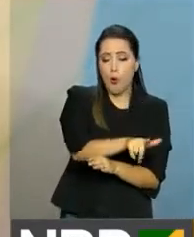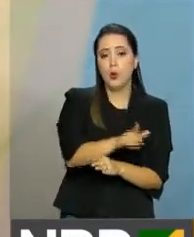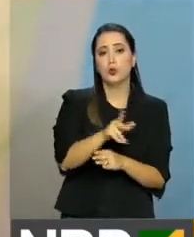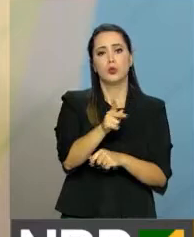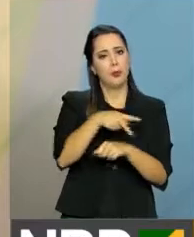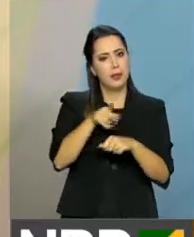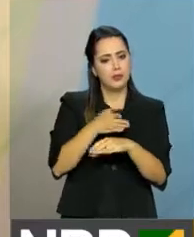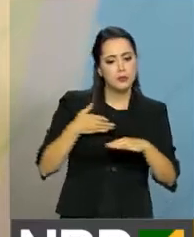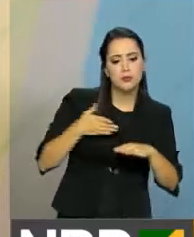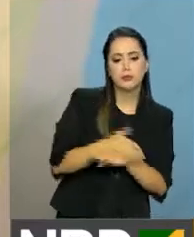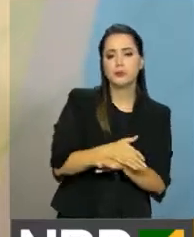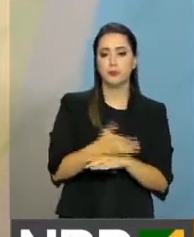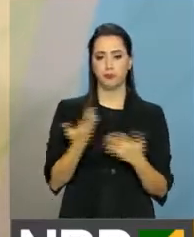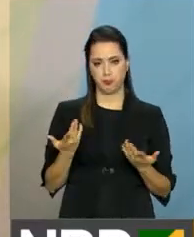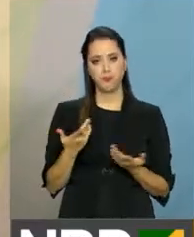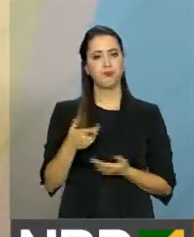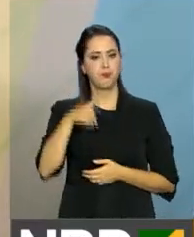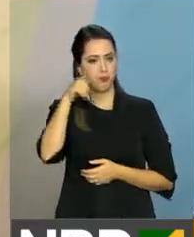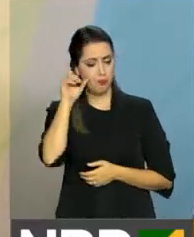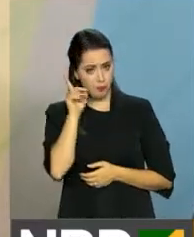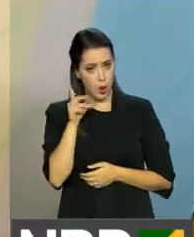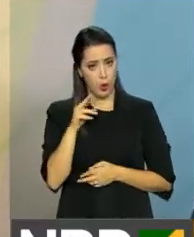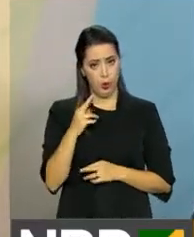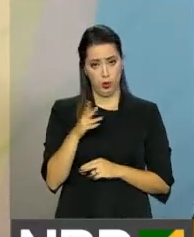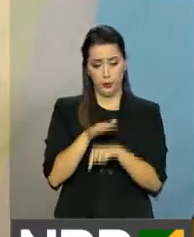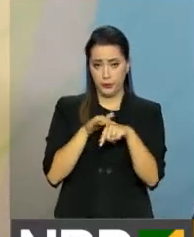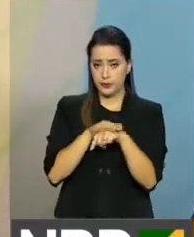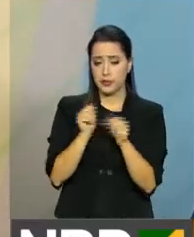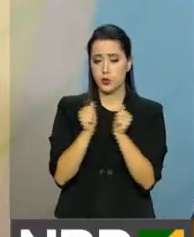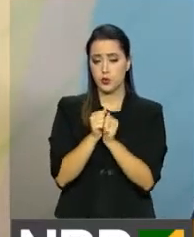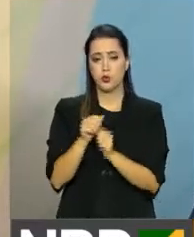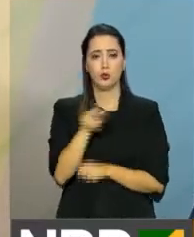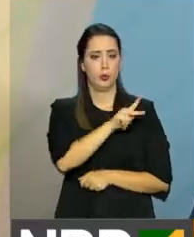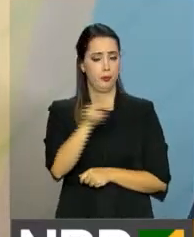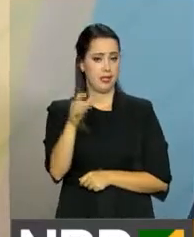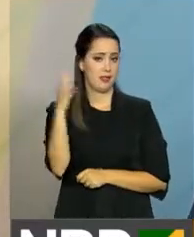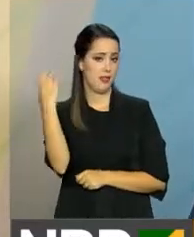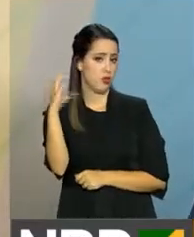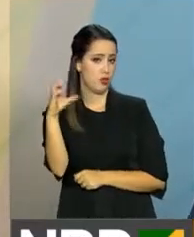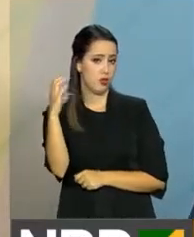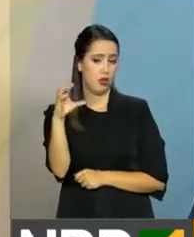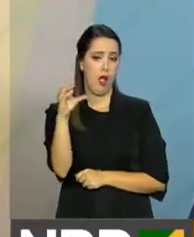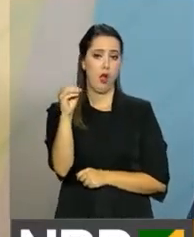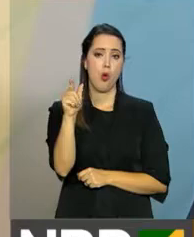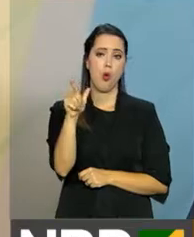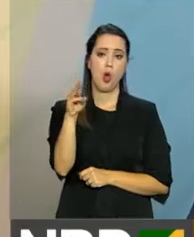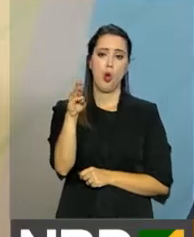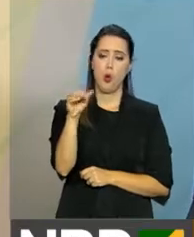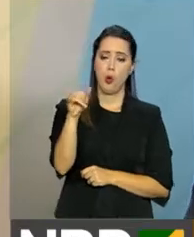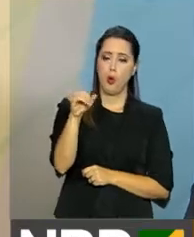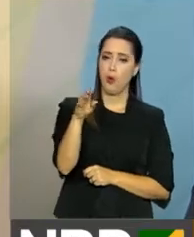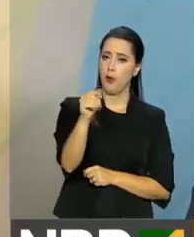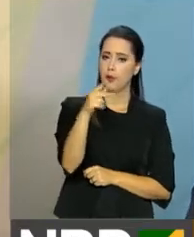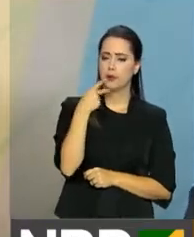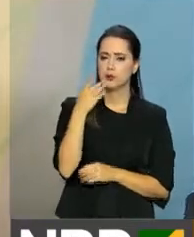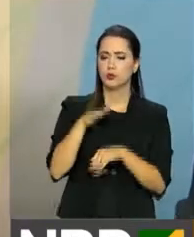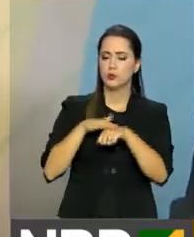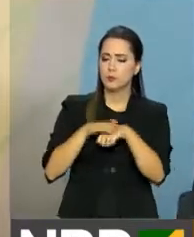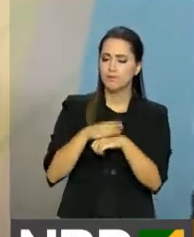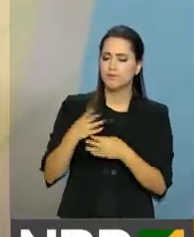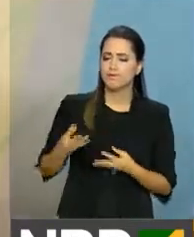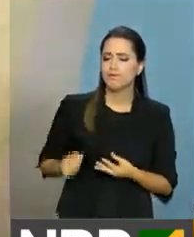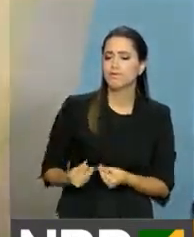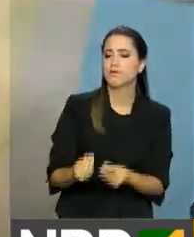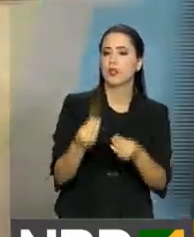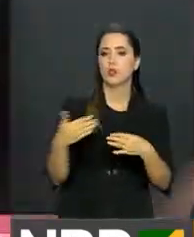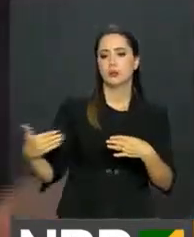manuel santos da colômbia e um dos temas principais que tratamos foi exatamente a questão das fronteiras e do